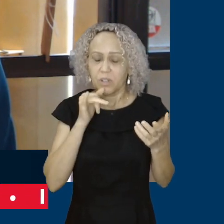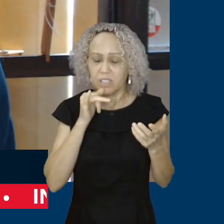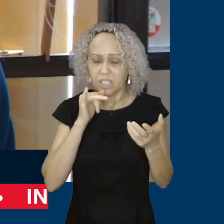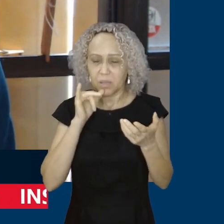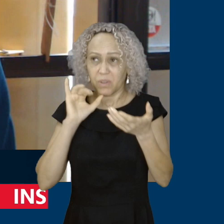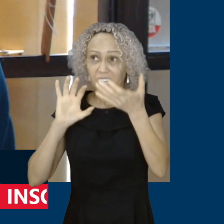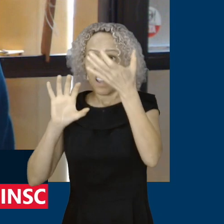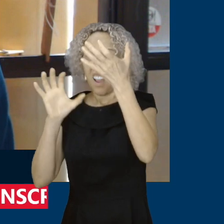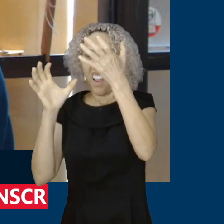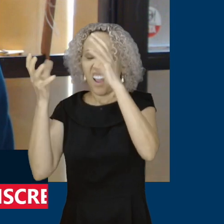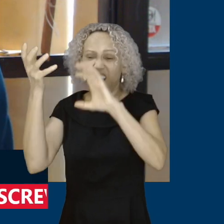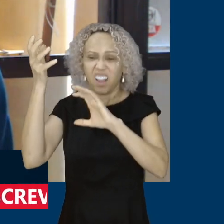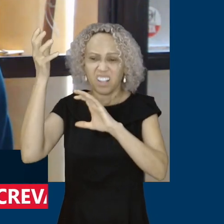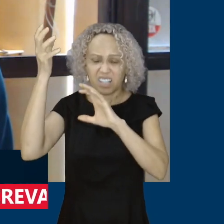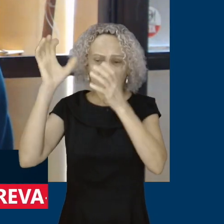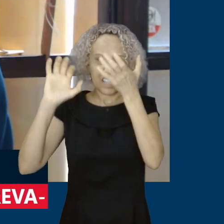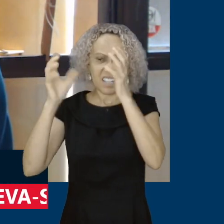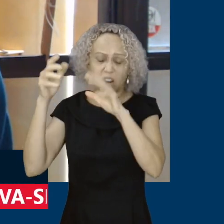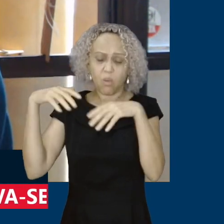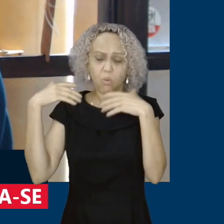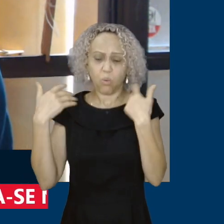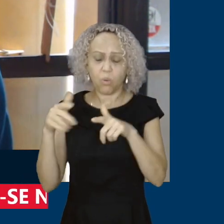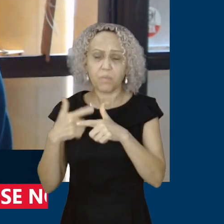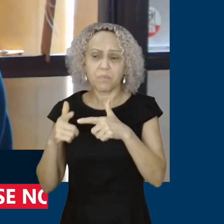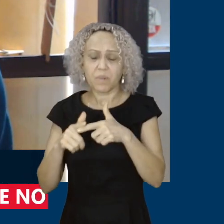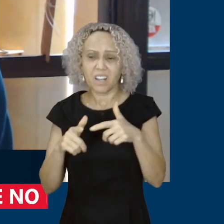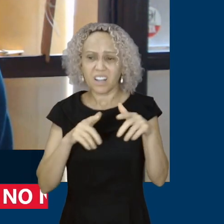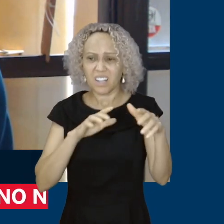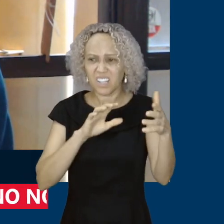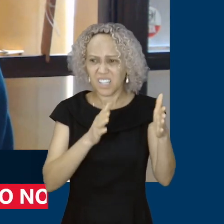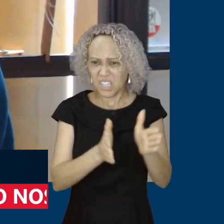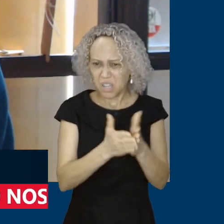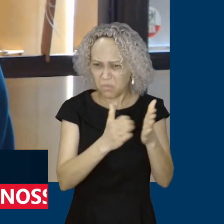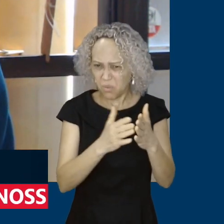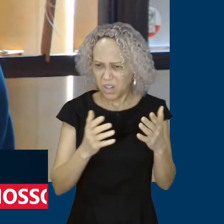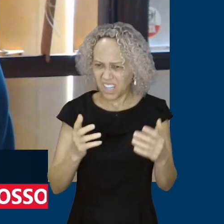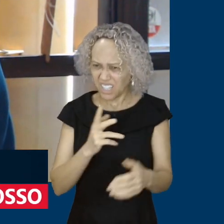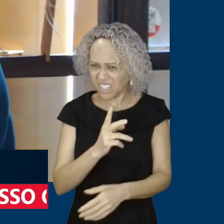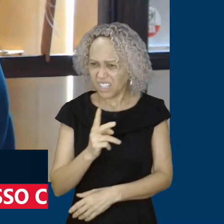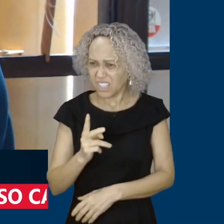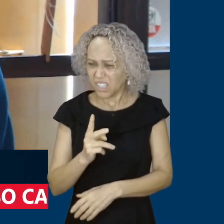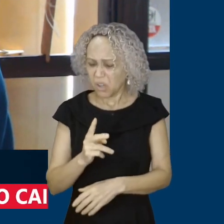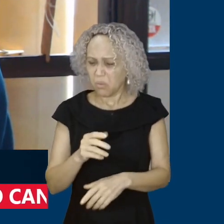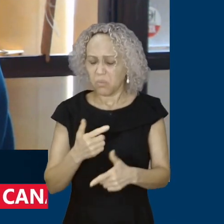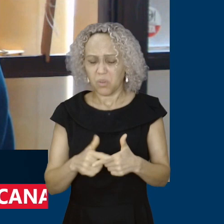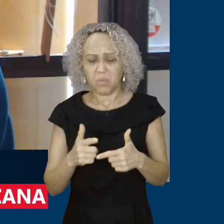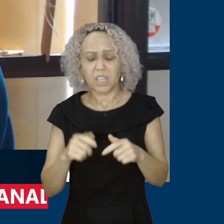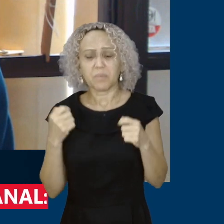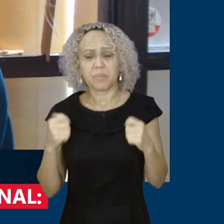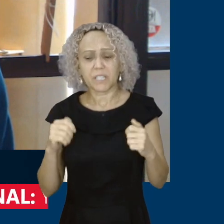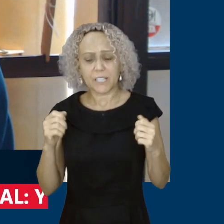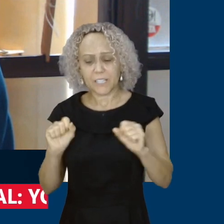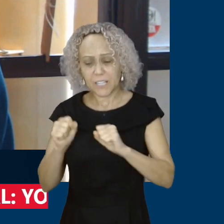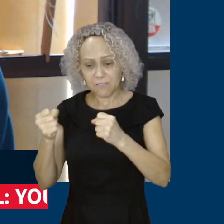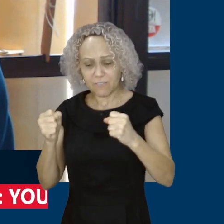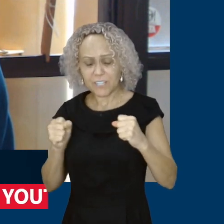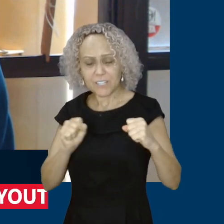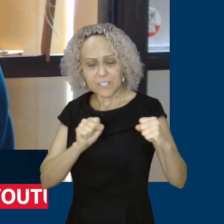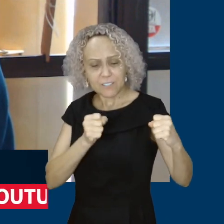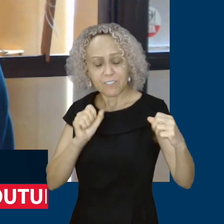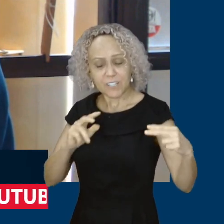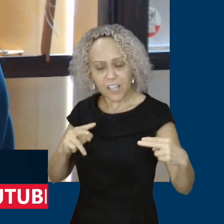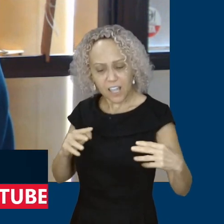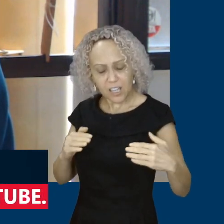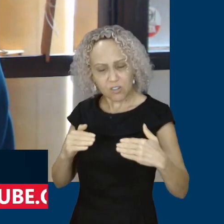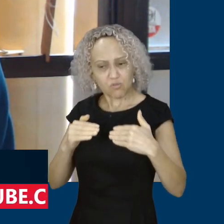da desigualdade. E por isso que a gente celebra, então, este investimento no PAC, nesta ordem,